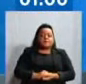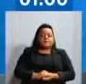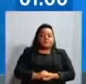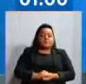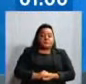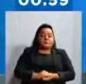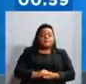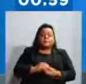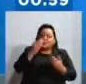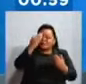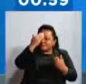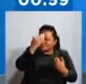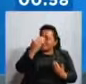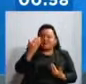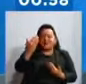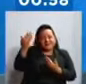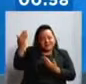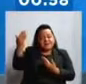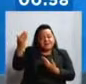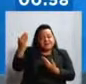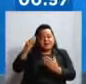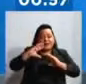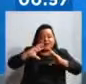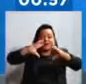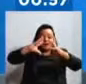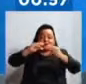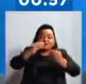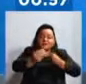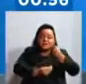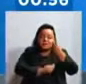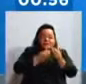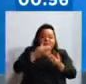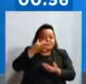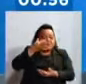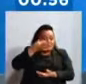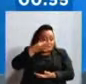Quero agradecer a todos que nos assistem, a equipe que